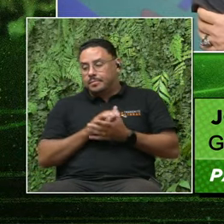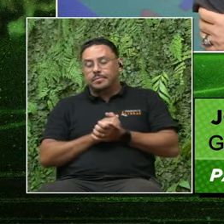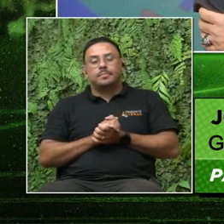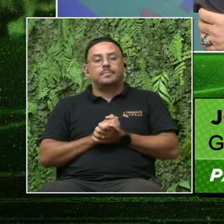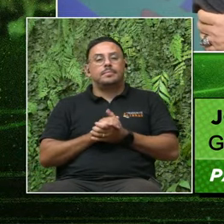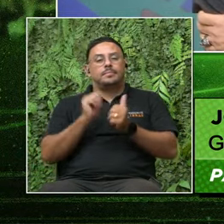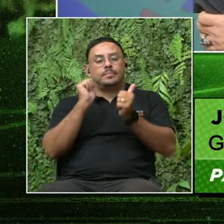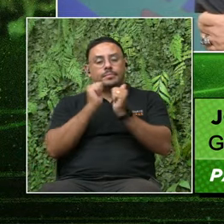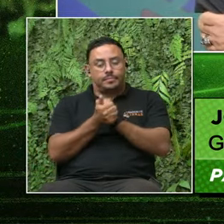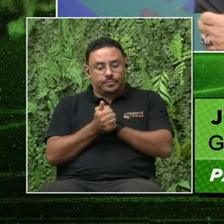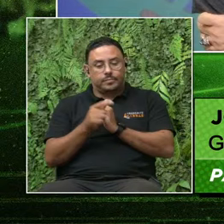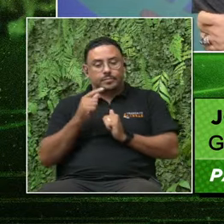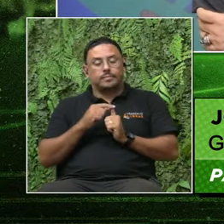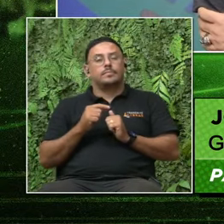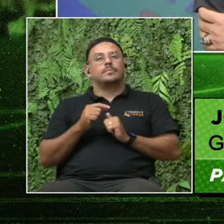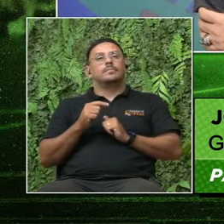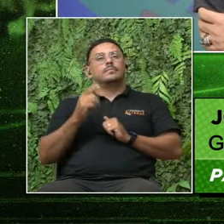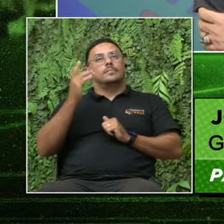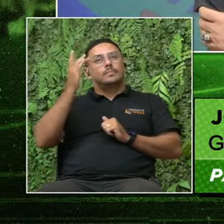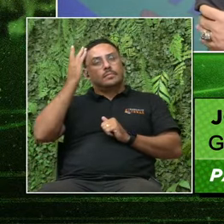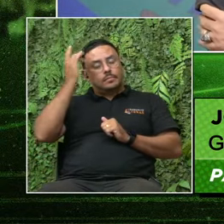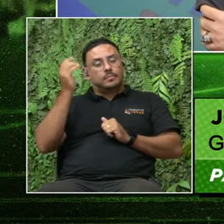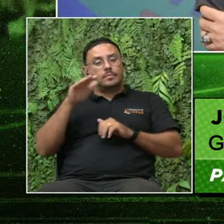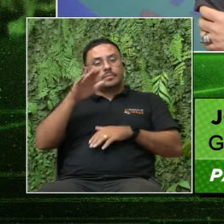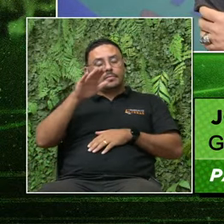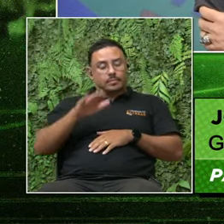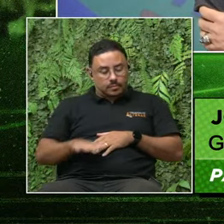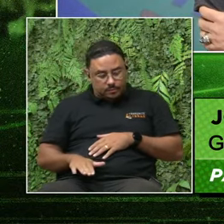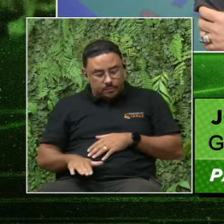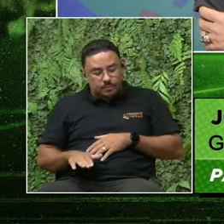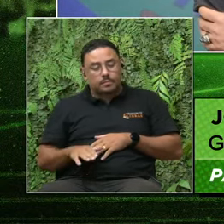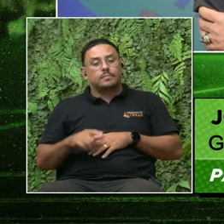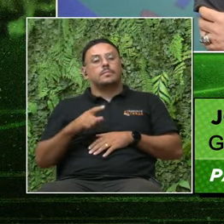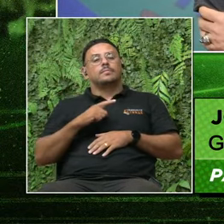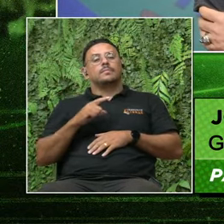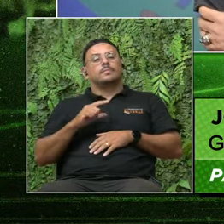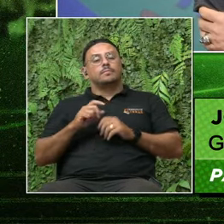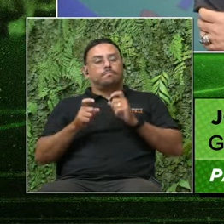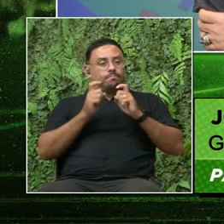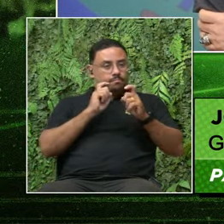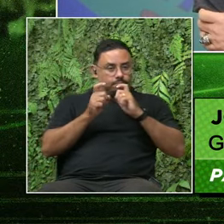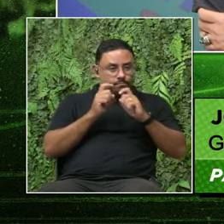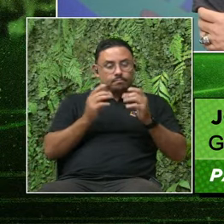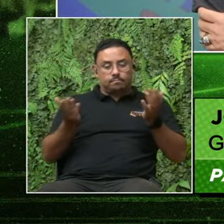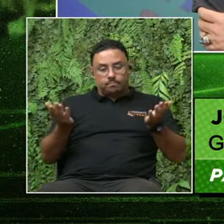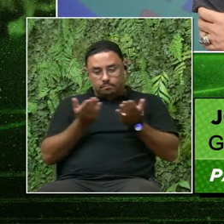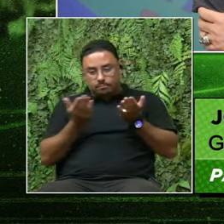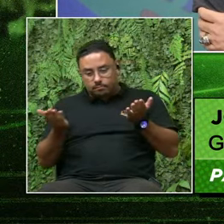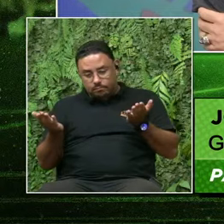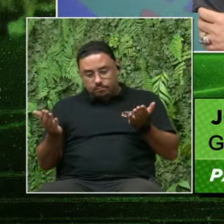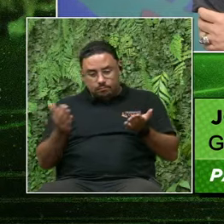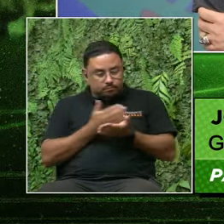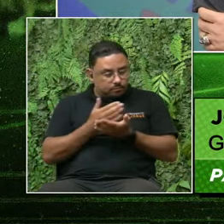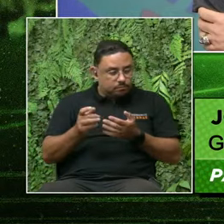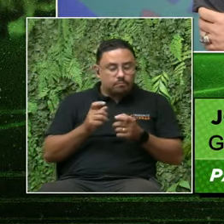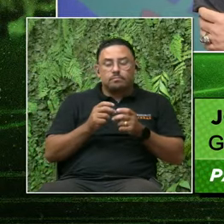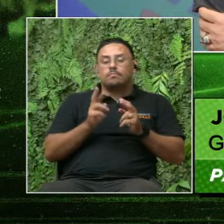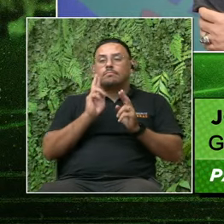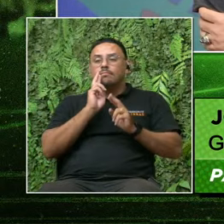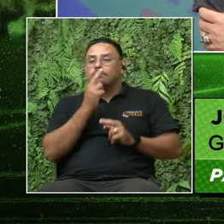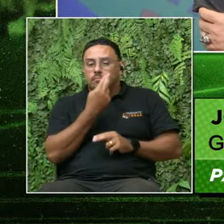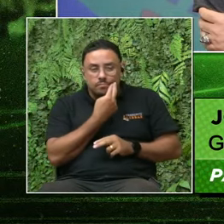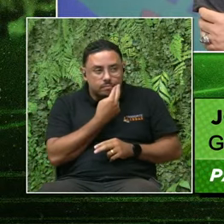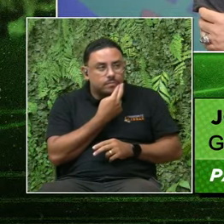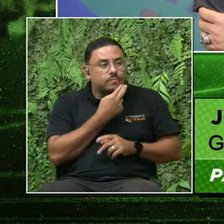os jogadores do Atlético vão se representar Amanhã na parte da tarde né certamente vai ter aquela reunião hoje em algum salão de festa algum restaurante alguma